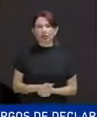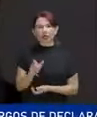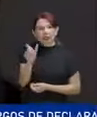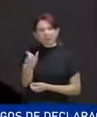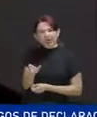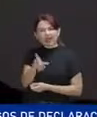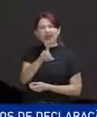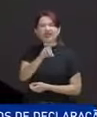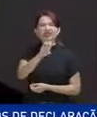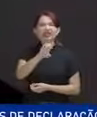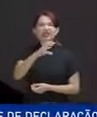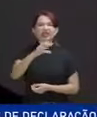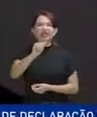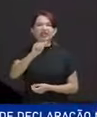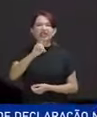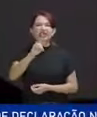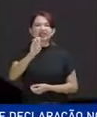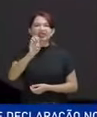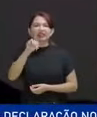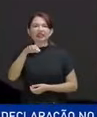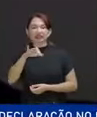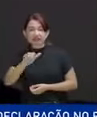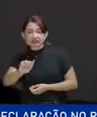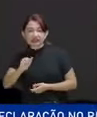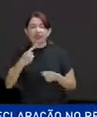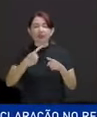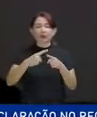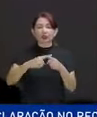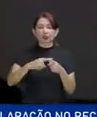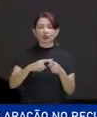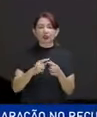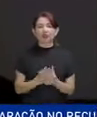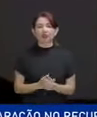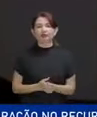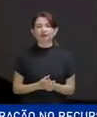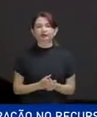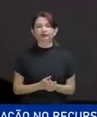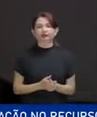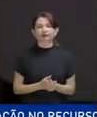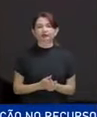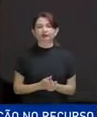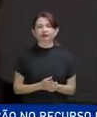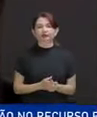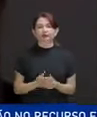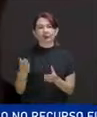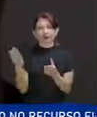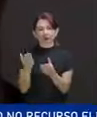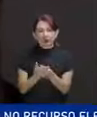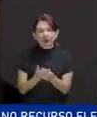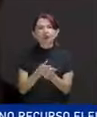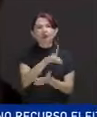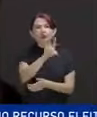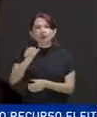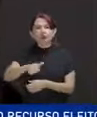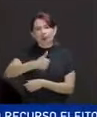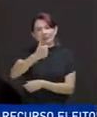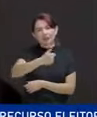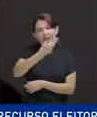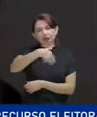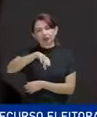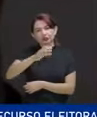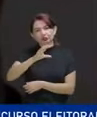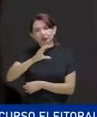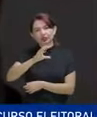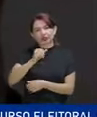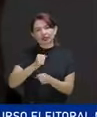a decadência pelo fato da ação ter sido protocolada no dia 1º de março